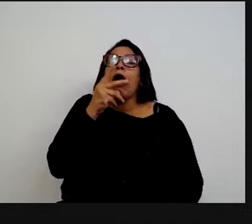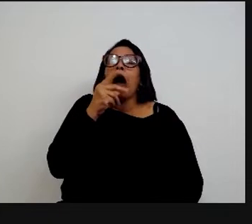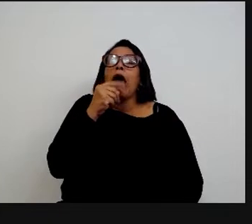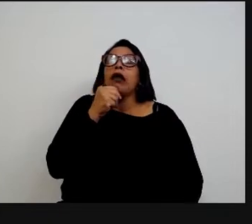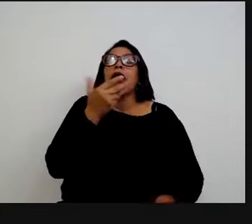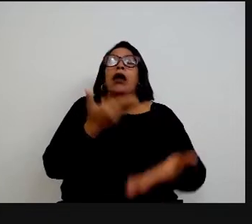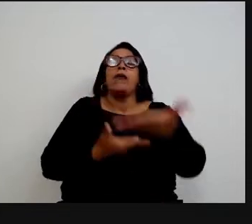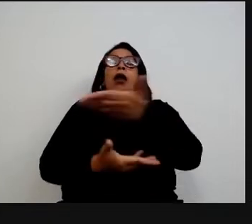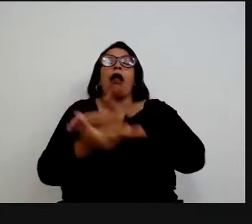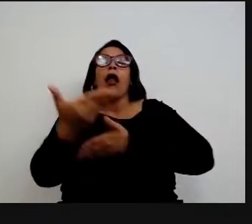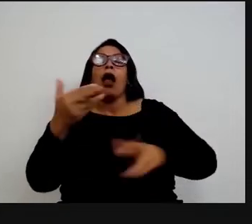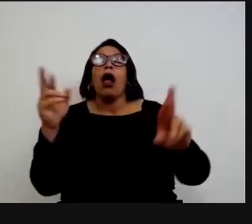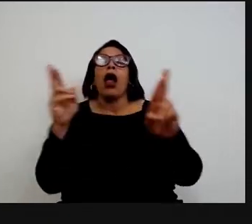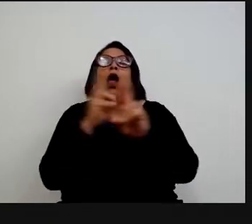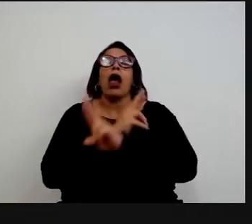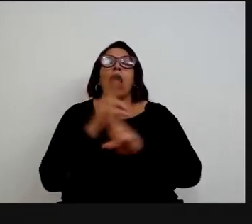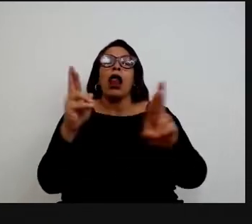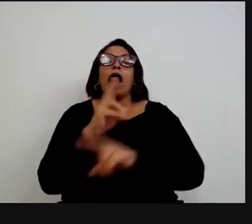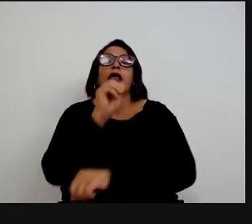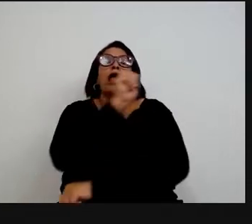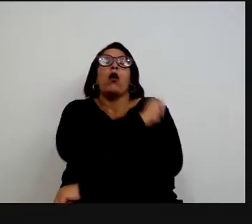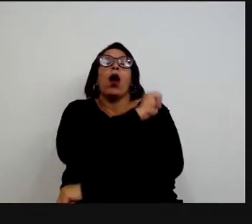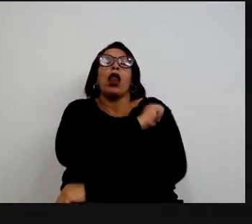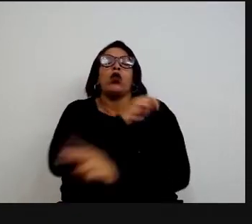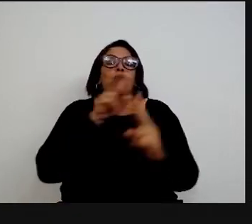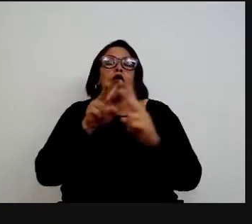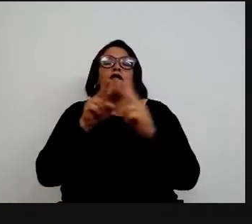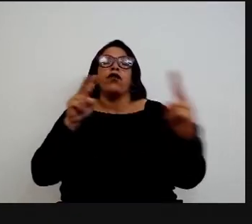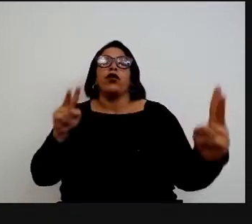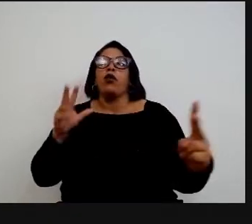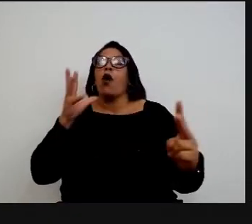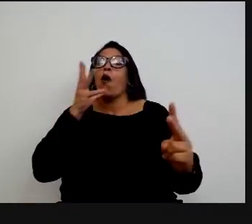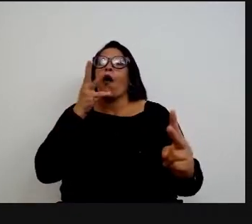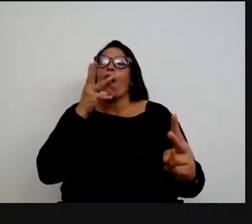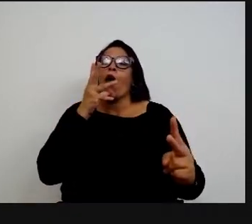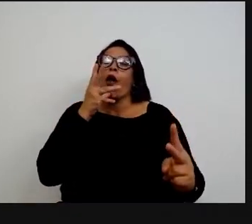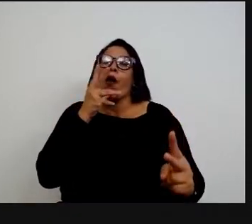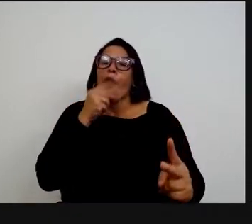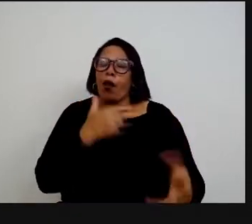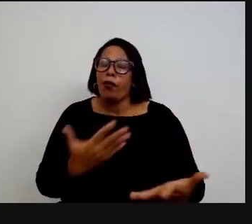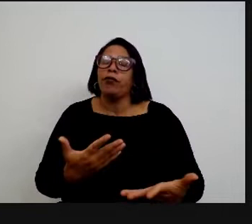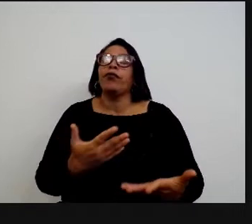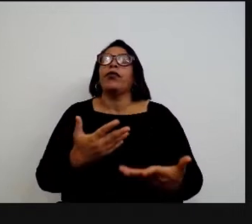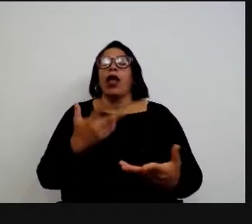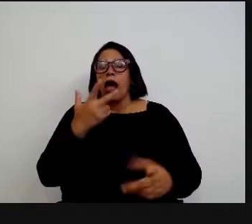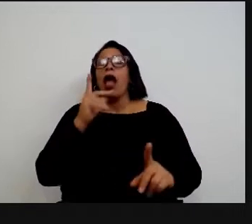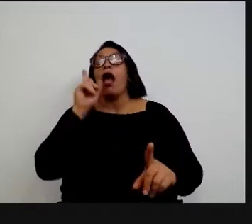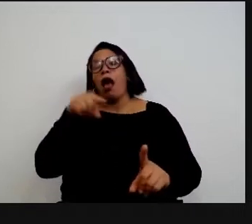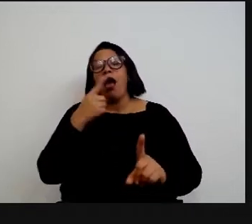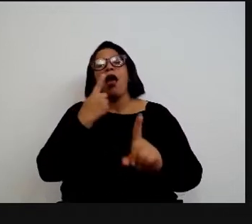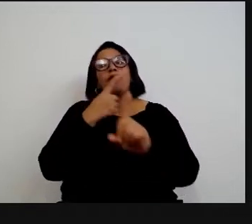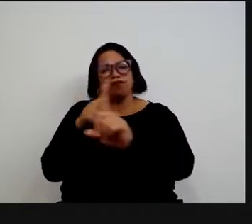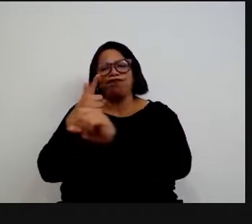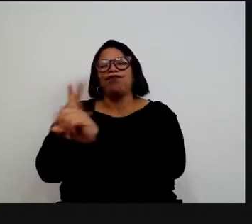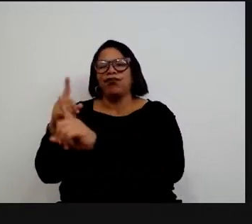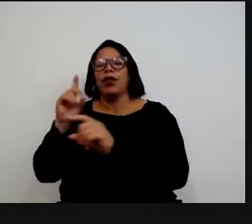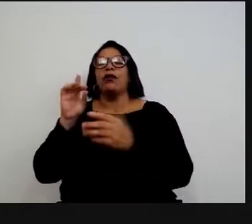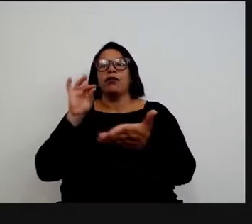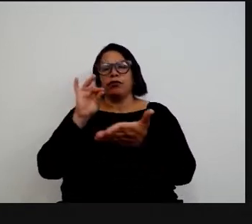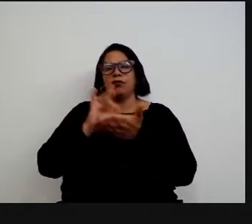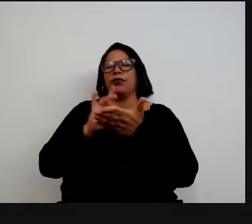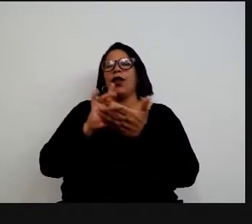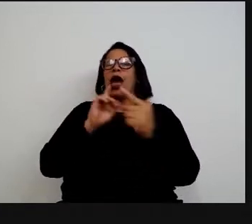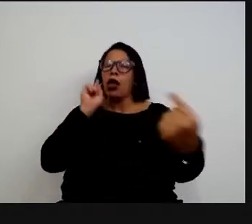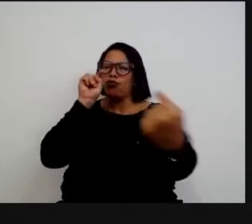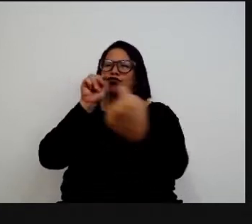ali de interação com os seus alunos. Então, respondendo mais objetivamente, né? Um desafio naquele momento